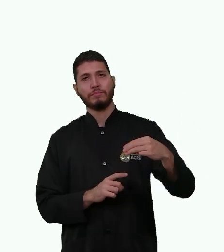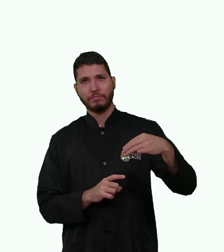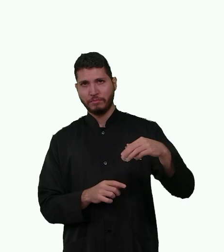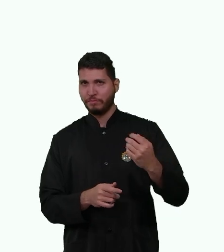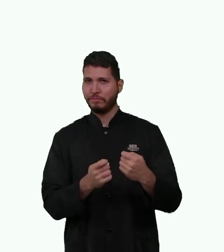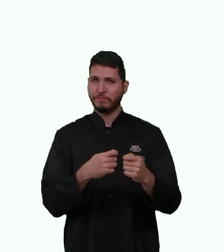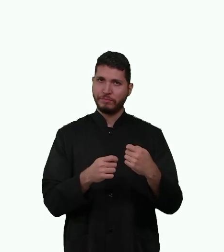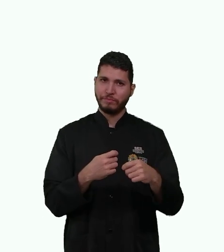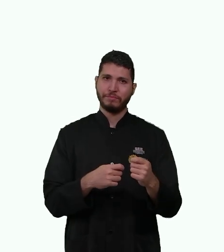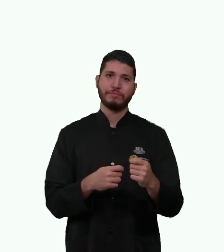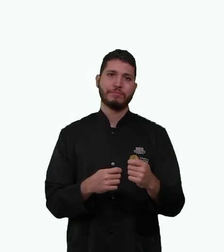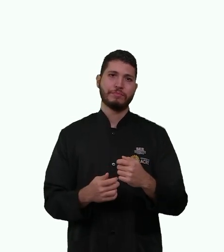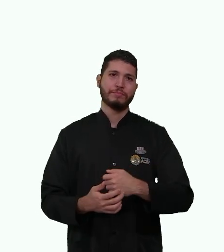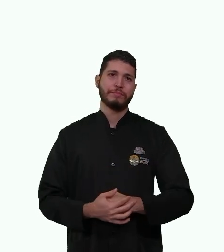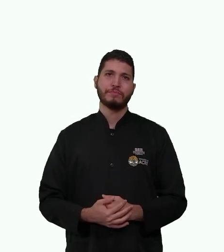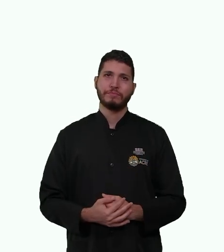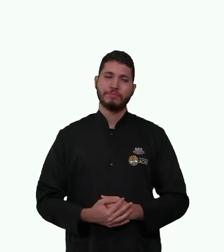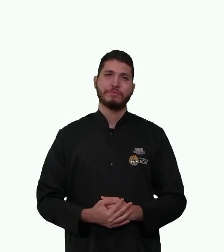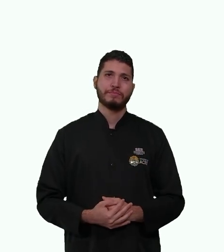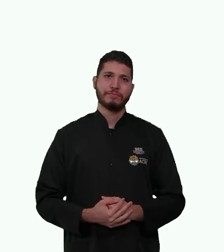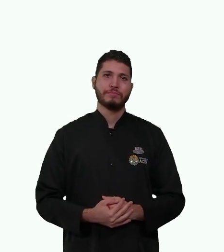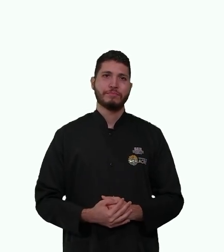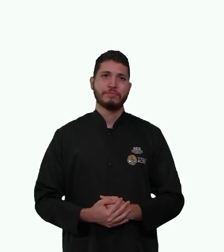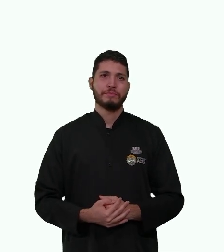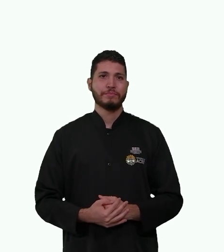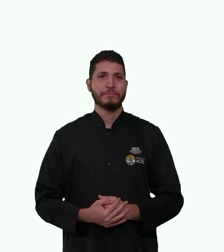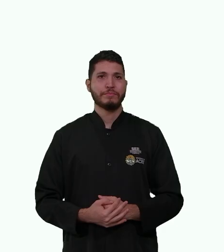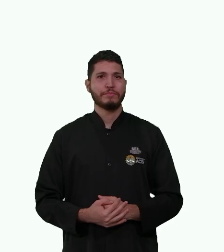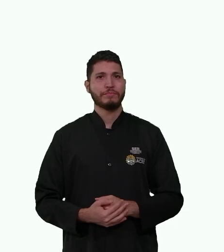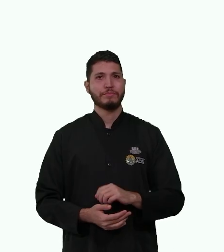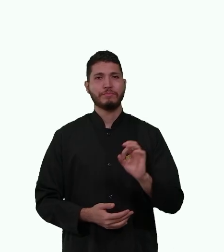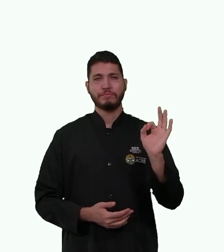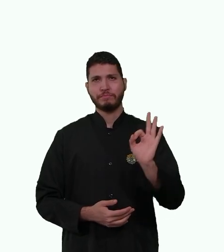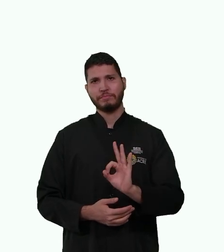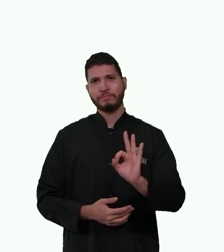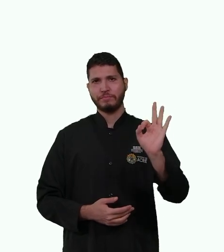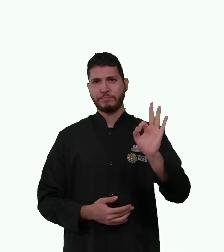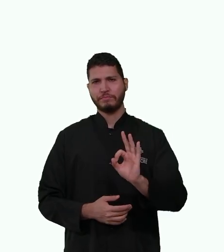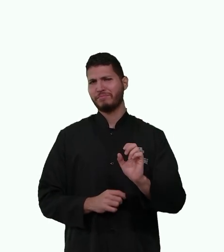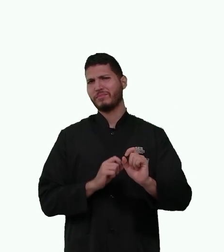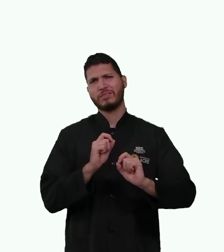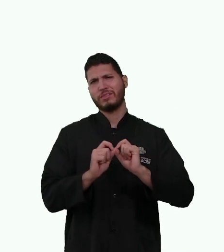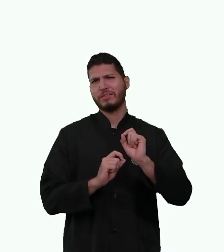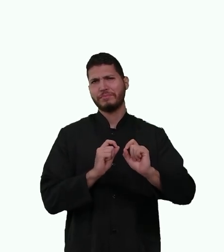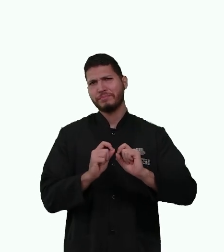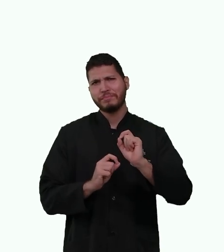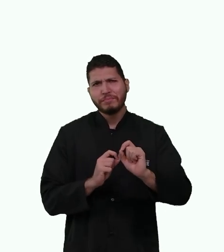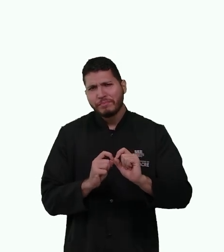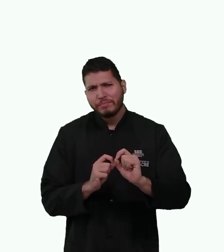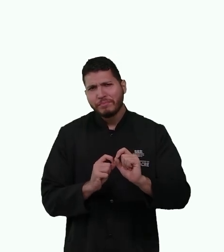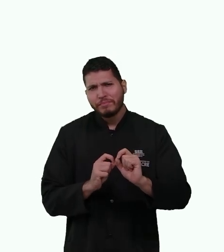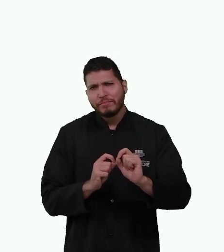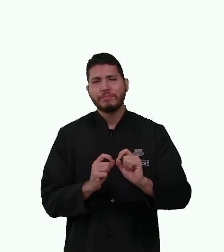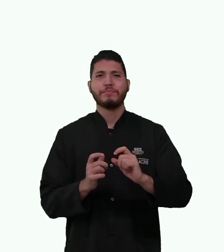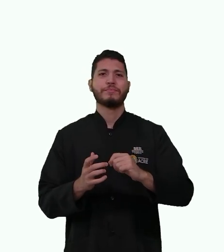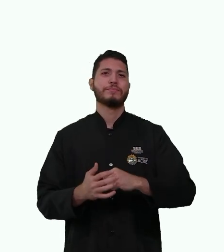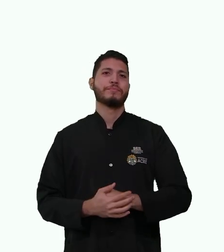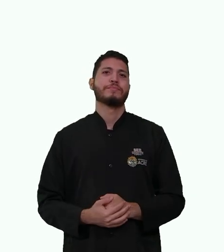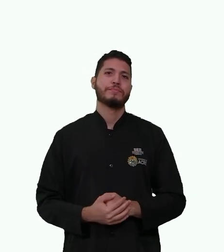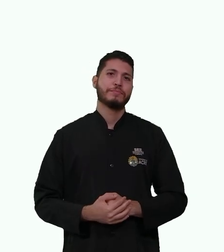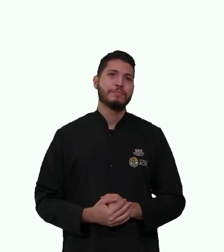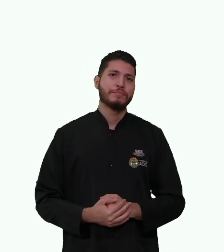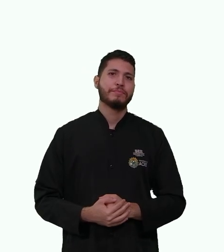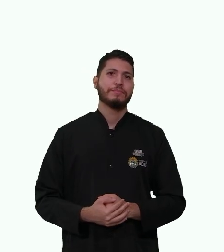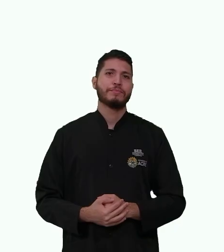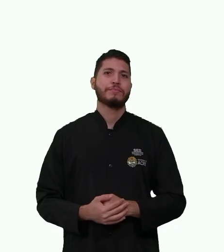top 5. Aí vamos lá, o que seria a porcentagem, né? A porcentagem ou percentagem, ela é uma